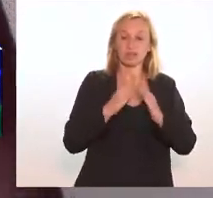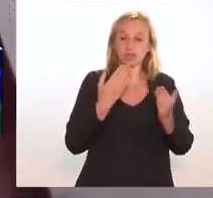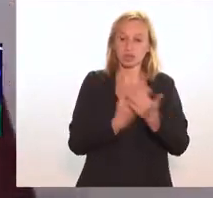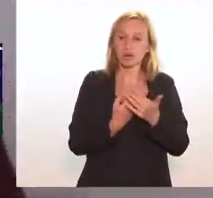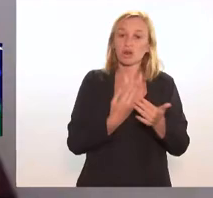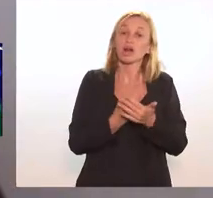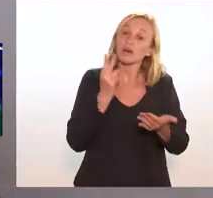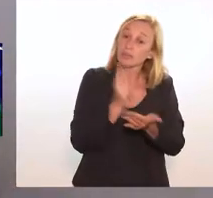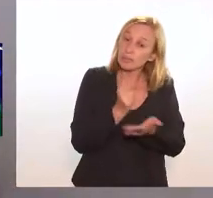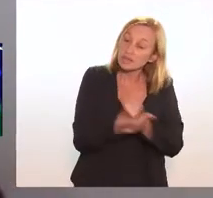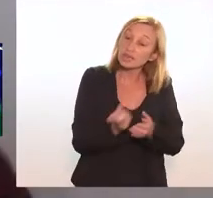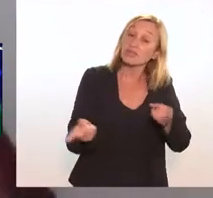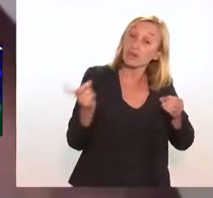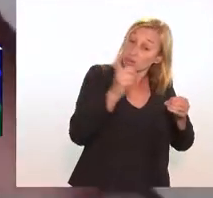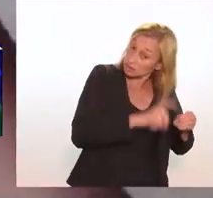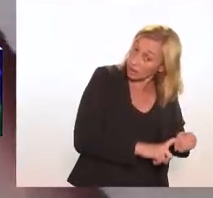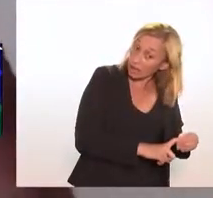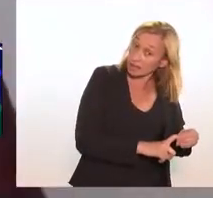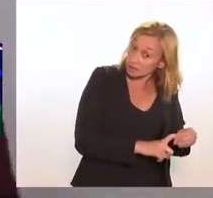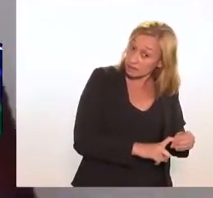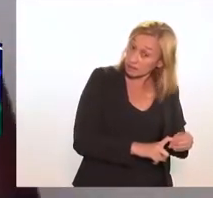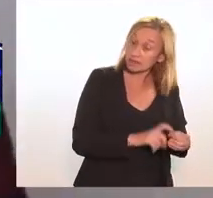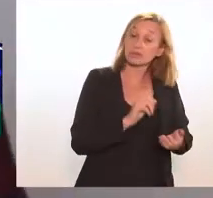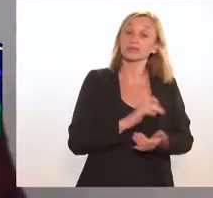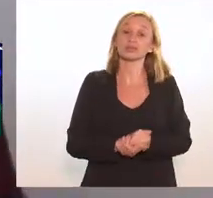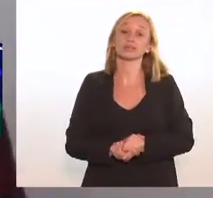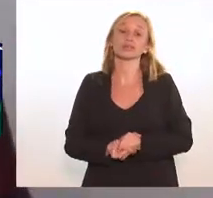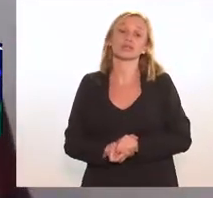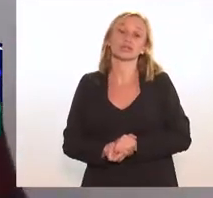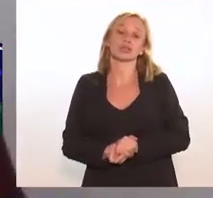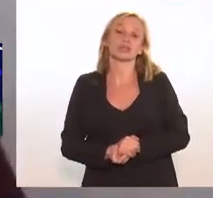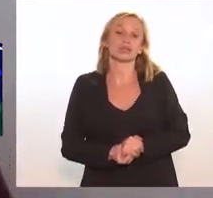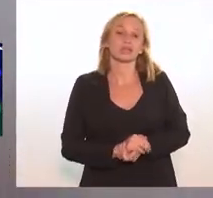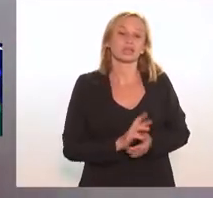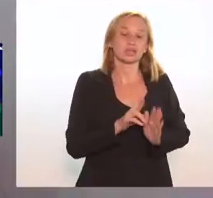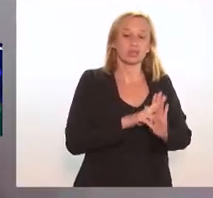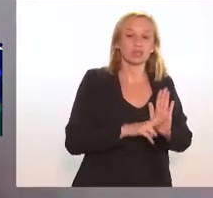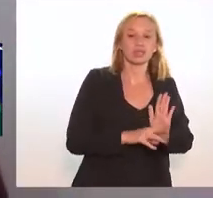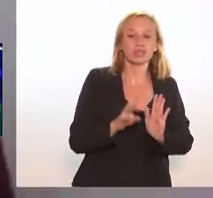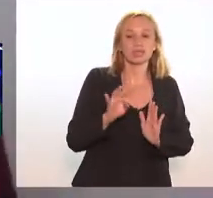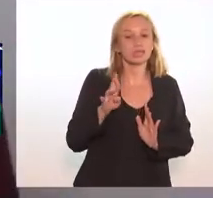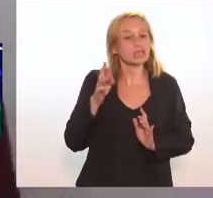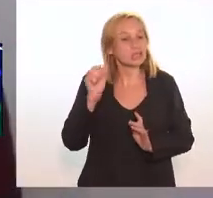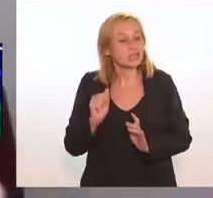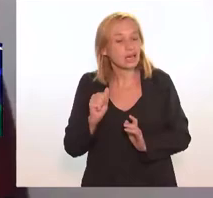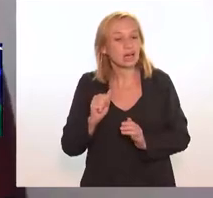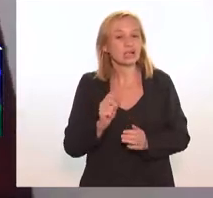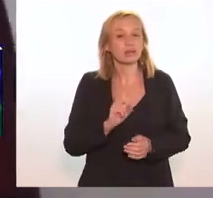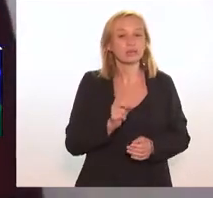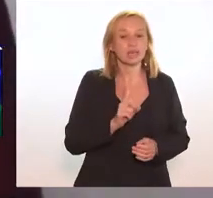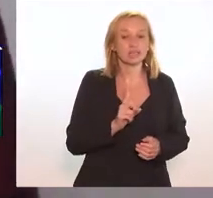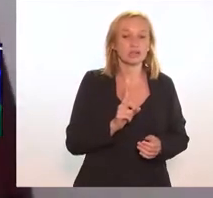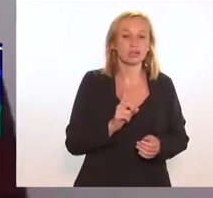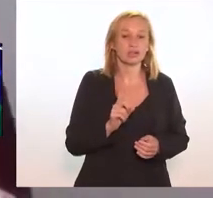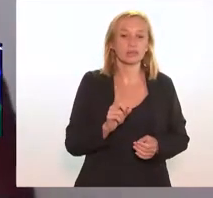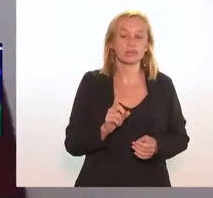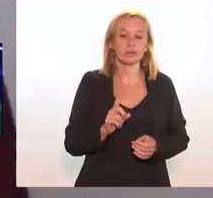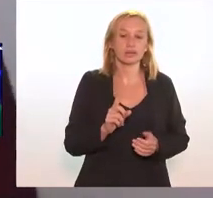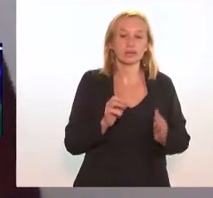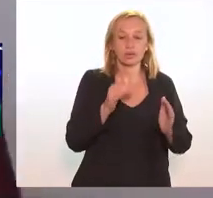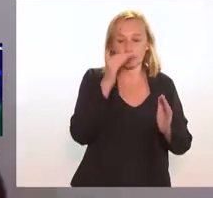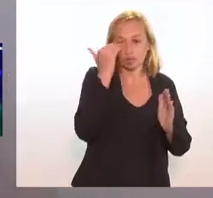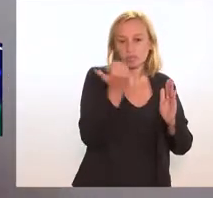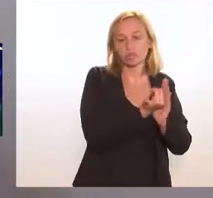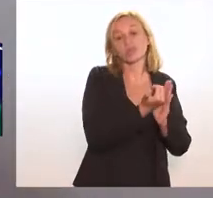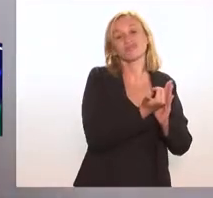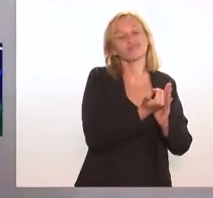não observância do que seriam as normatizações sanitárias para não disseminação e controle